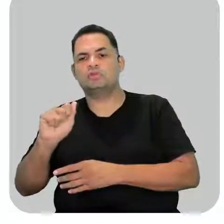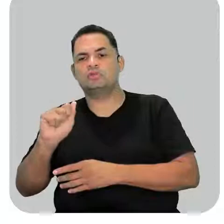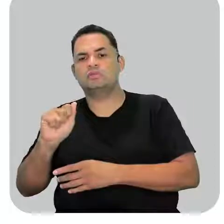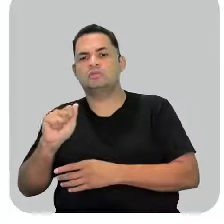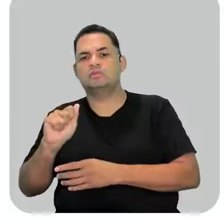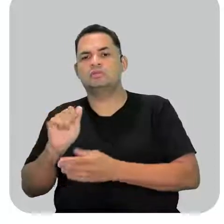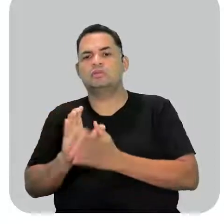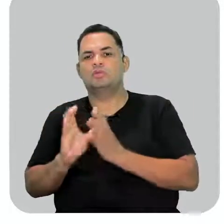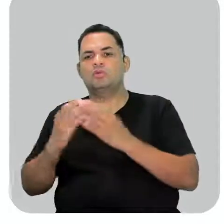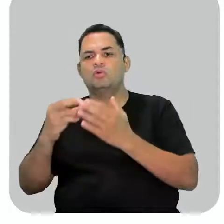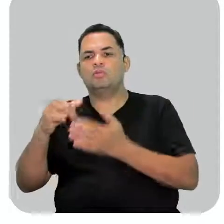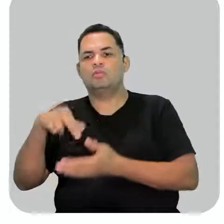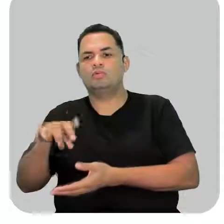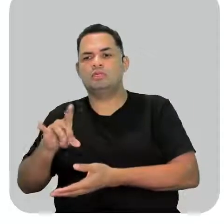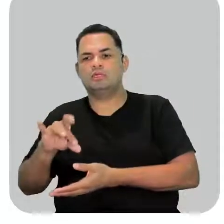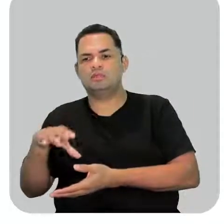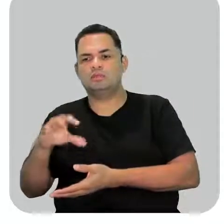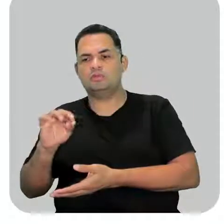grupo nitro.